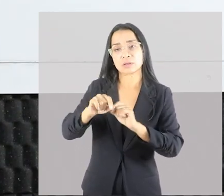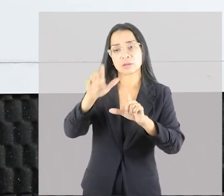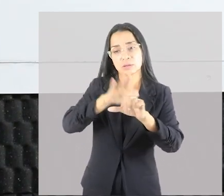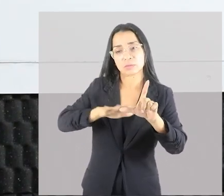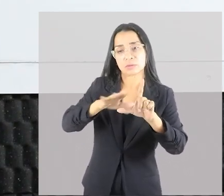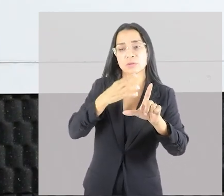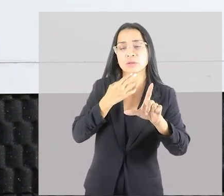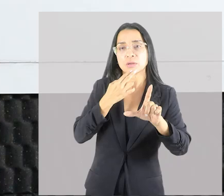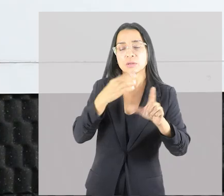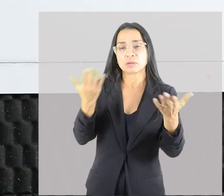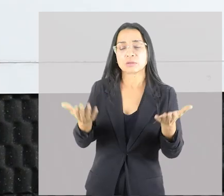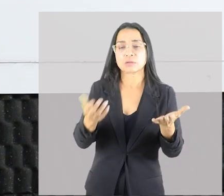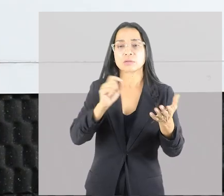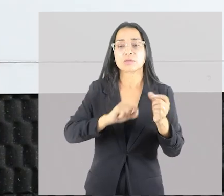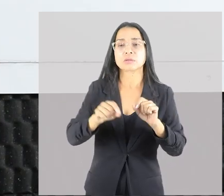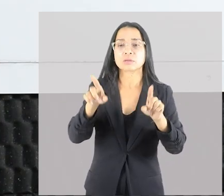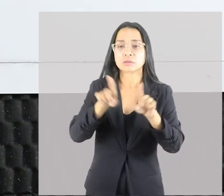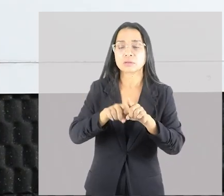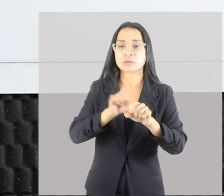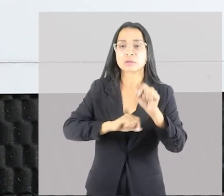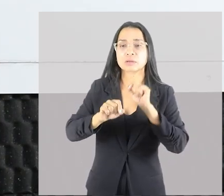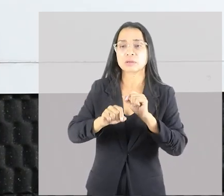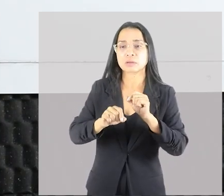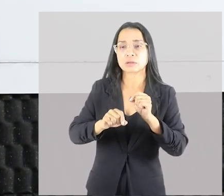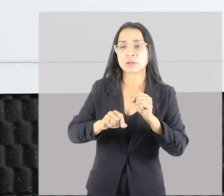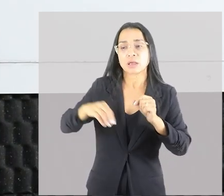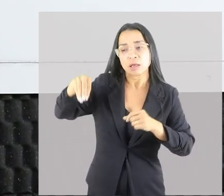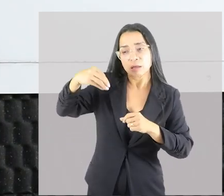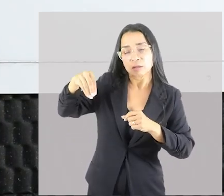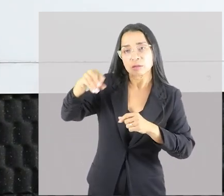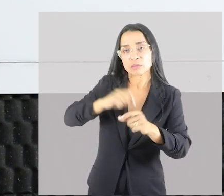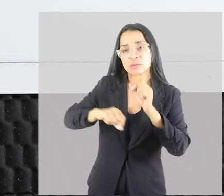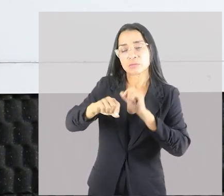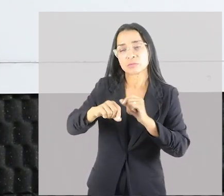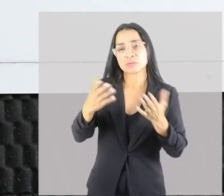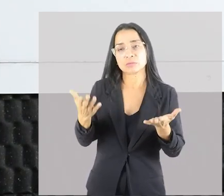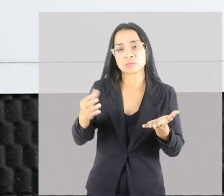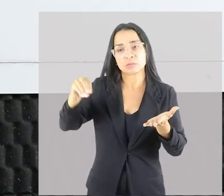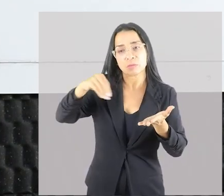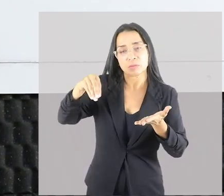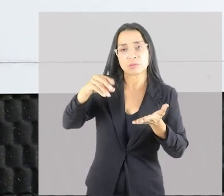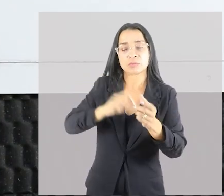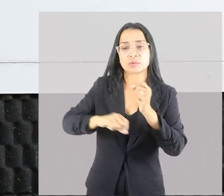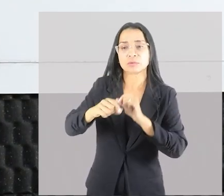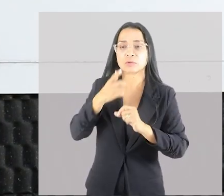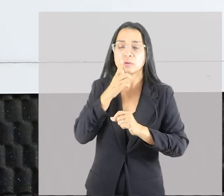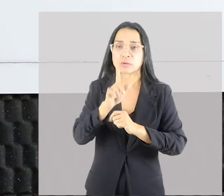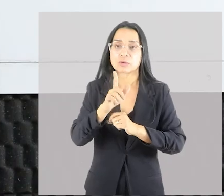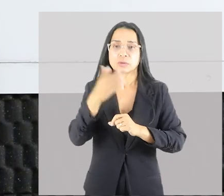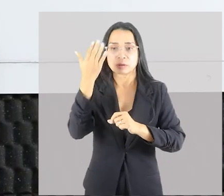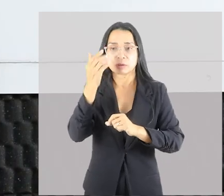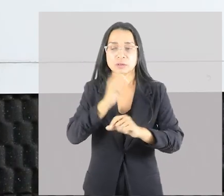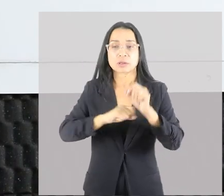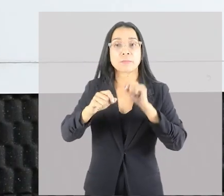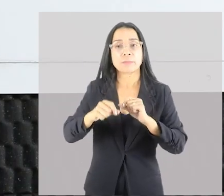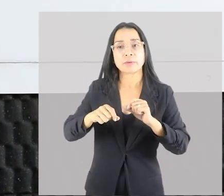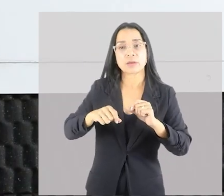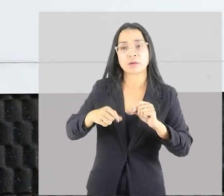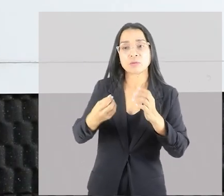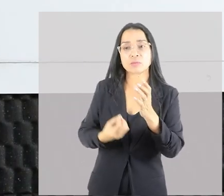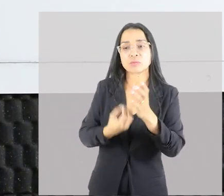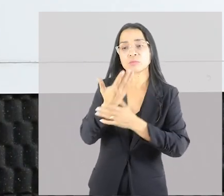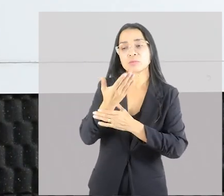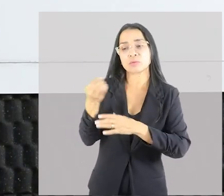plataforma Gonçalves Dias. Também assina o sininho aqui, tá? Ativa aí o sininho para que você consiga saber quando vai surgir